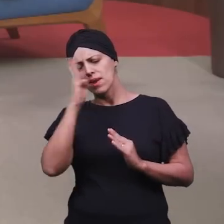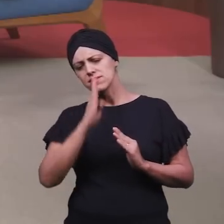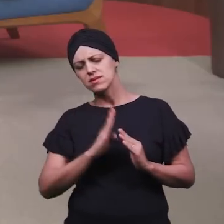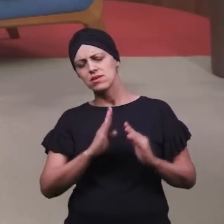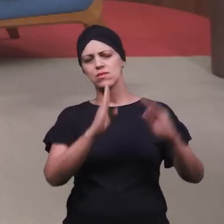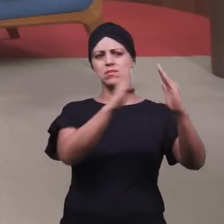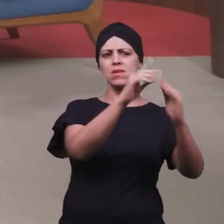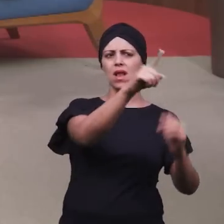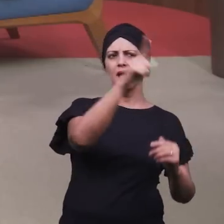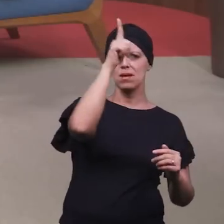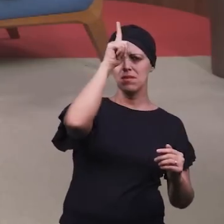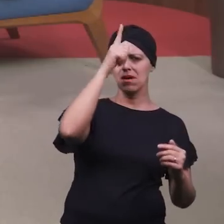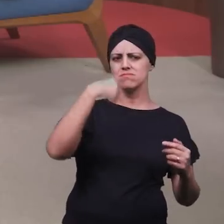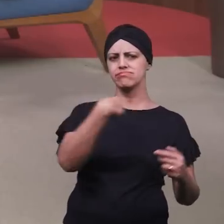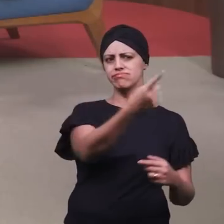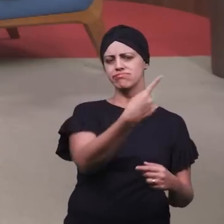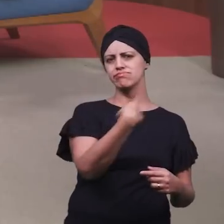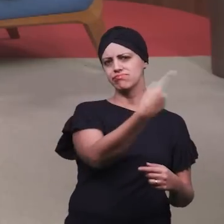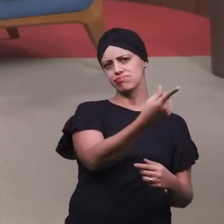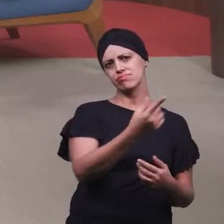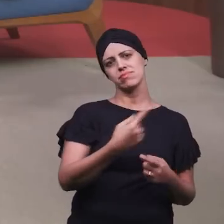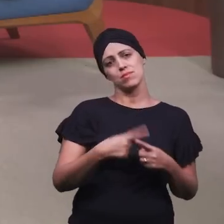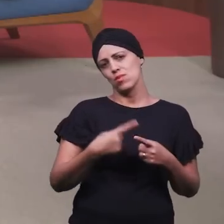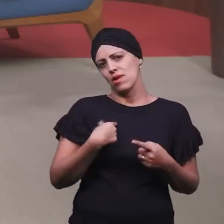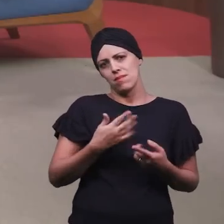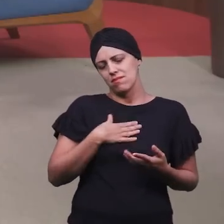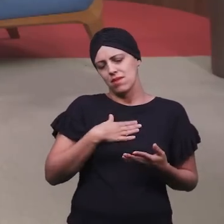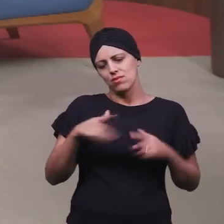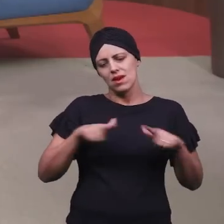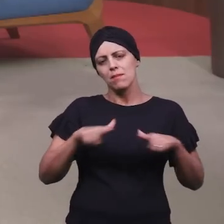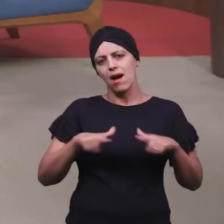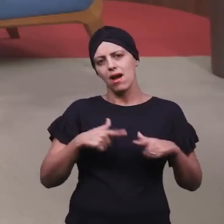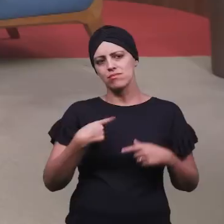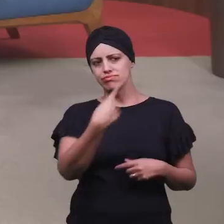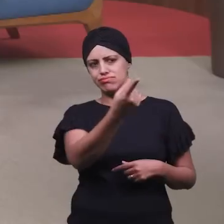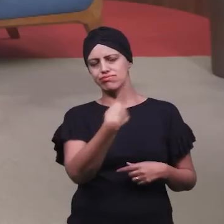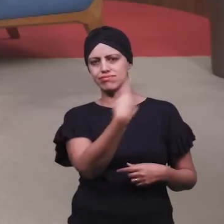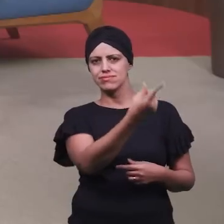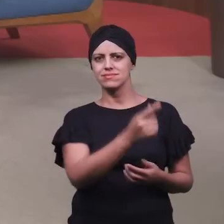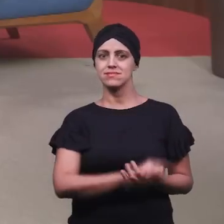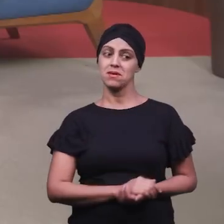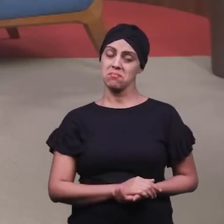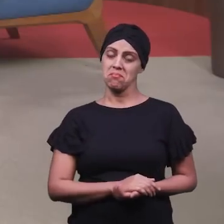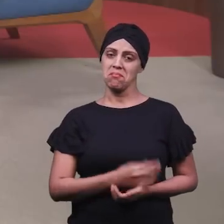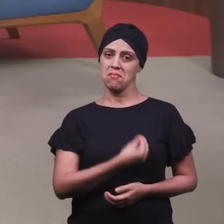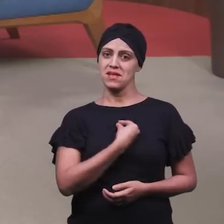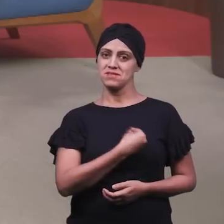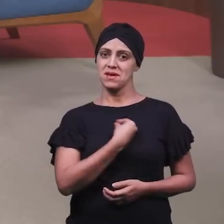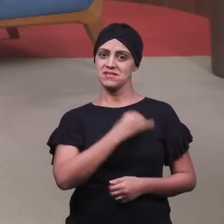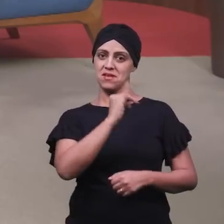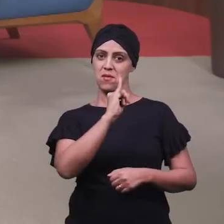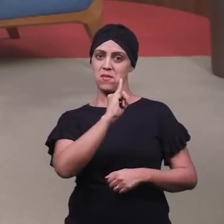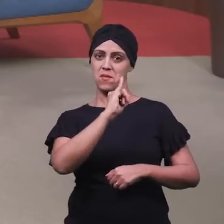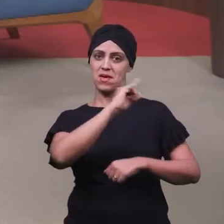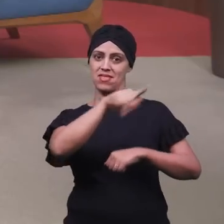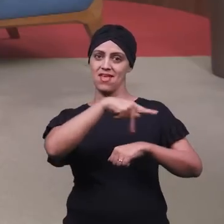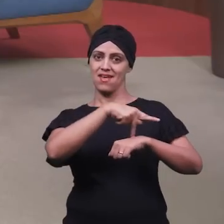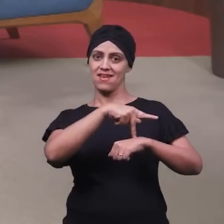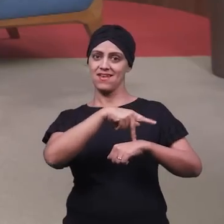enfim. Indo e voltando por conta da minha atividade profissional. Daniel, nós temos então a participação internacional hoje. Por assim